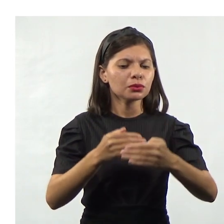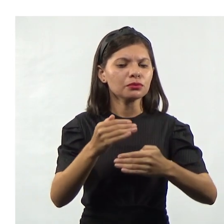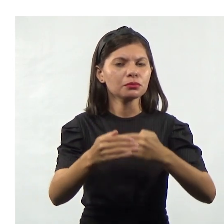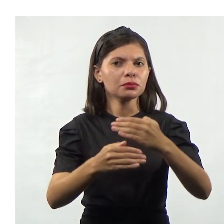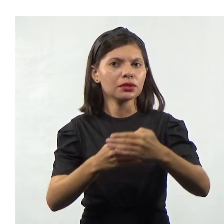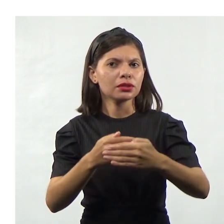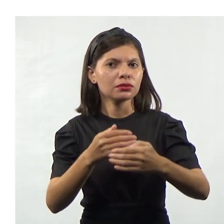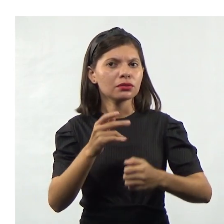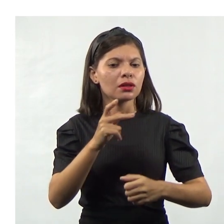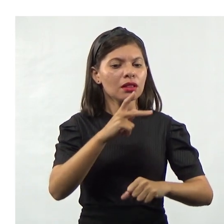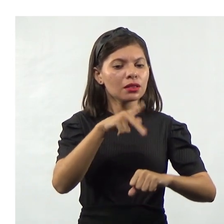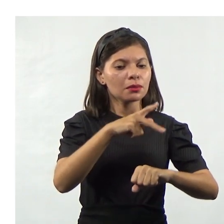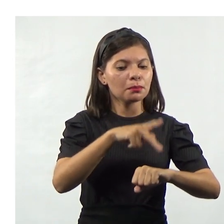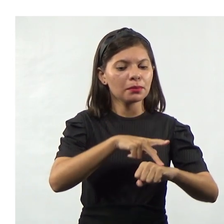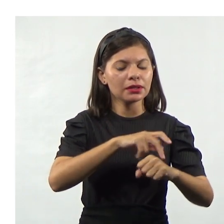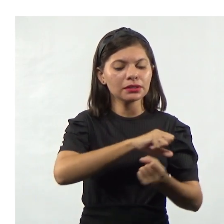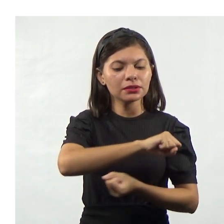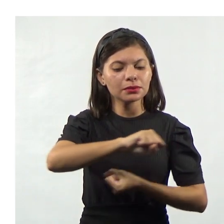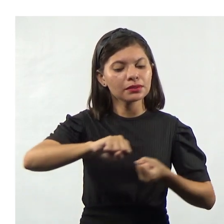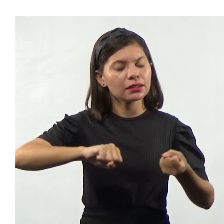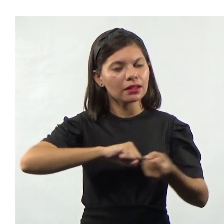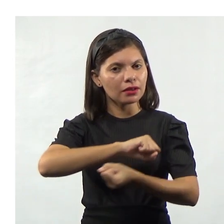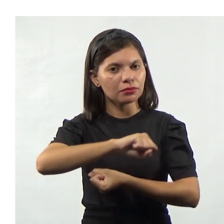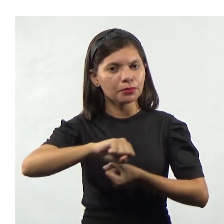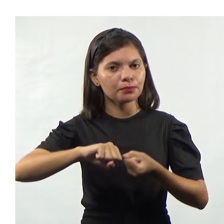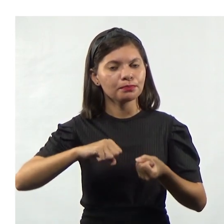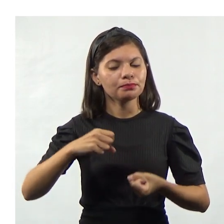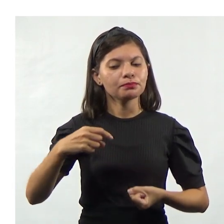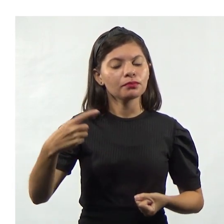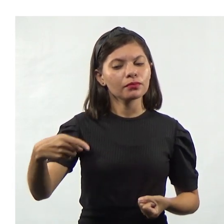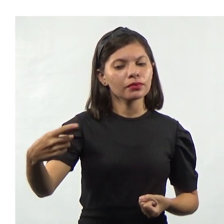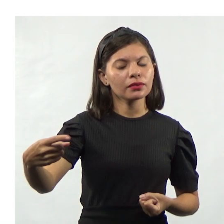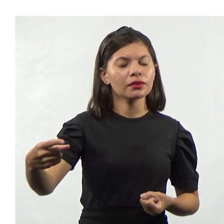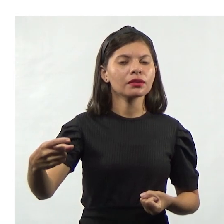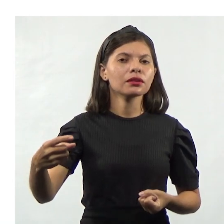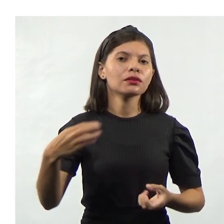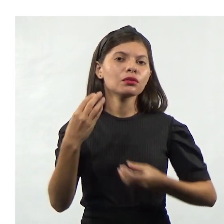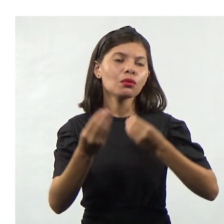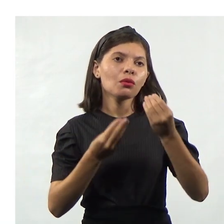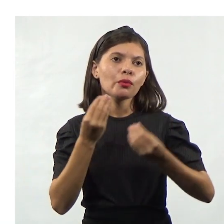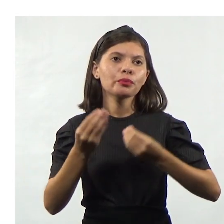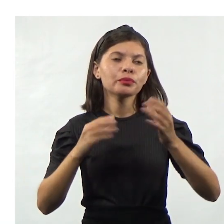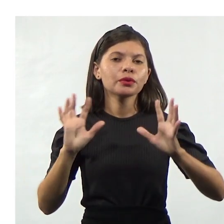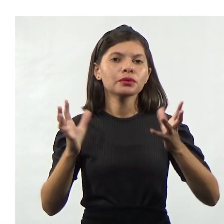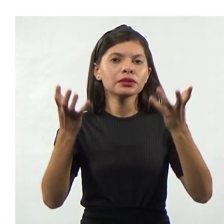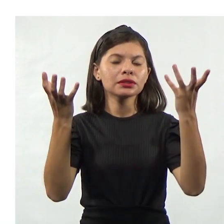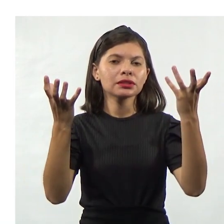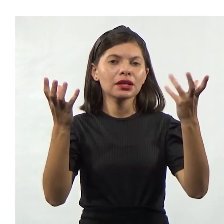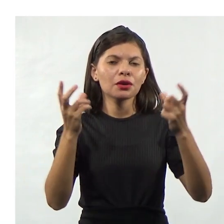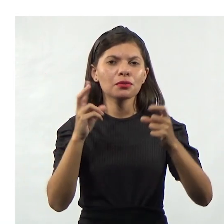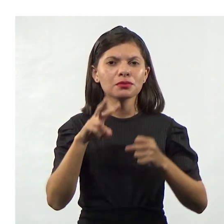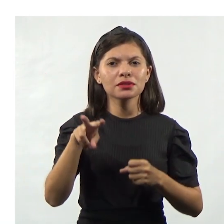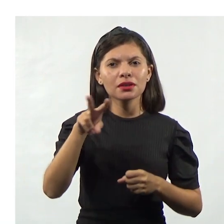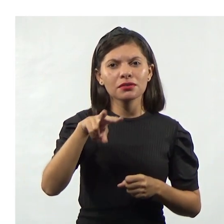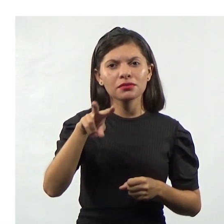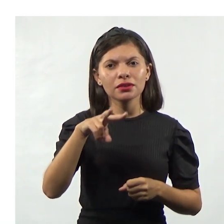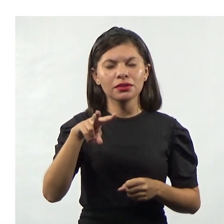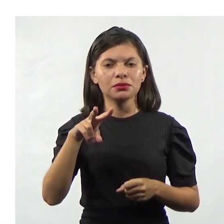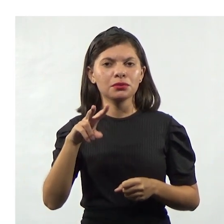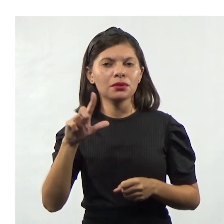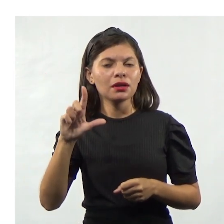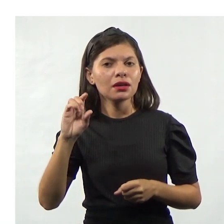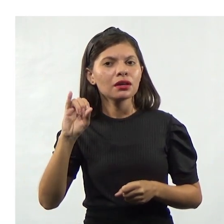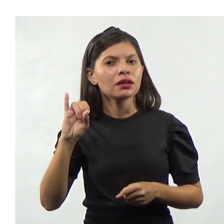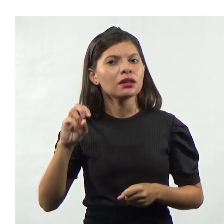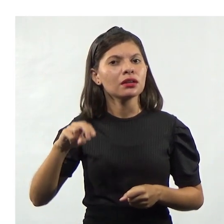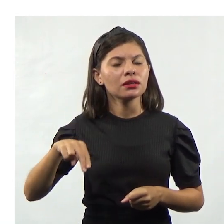o desenvolvimento nacional sustentável, e a gente vai ver ao longo das aulas como isso vai acontecer, e também observando as disposições